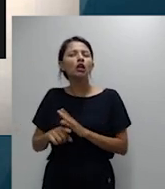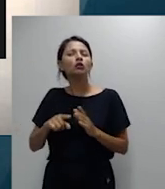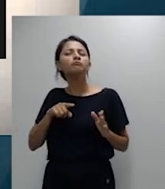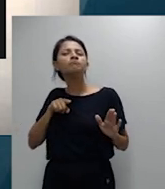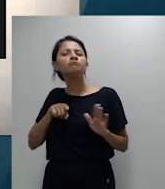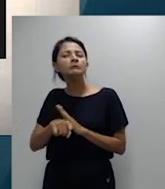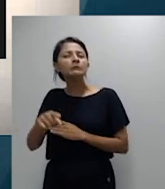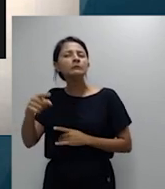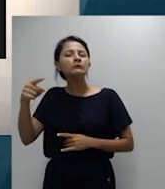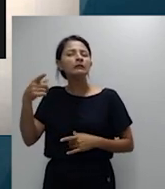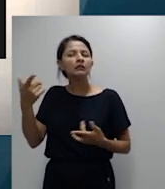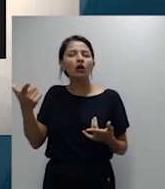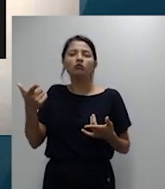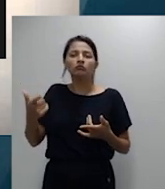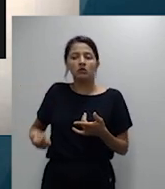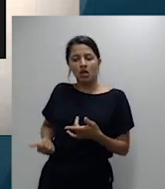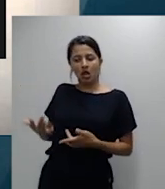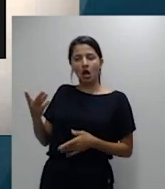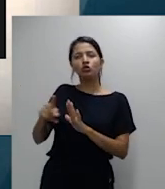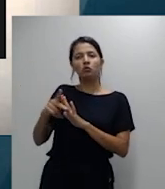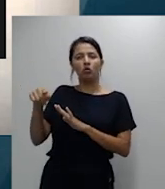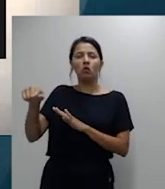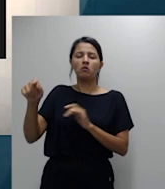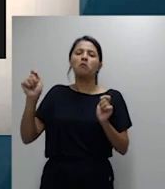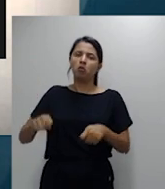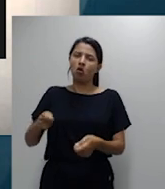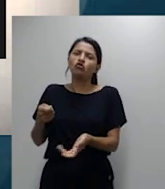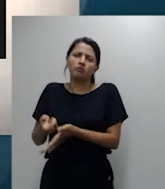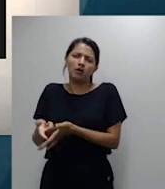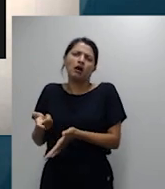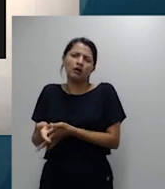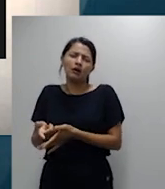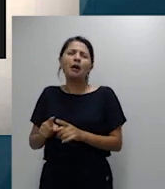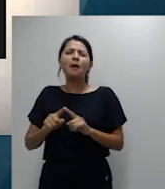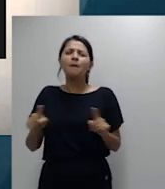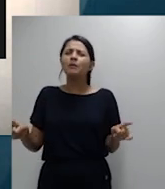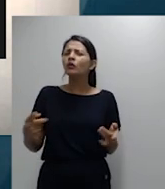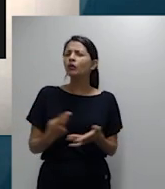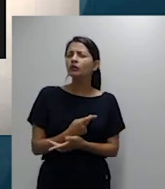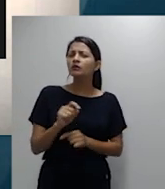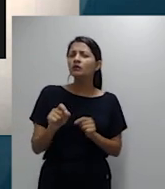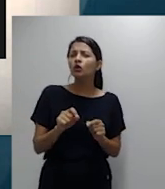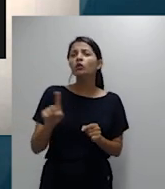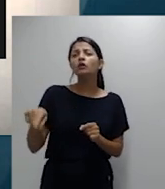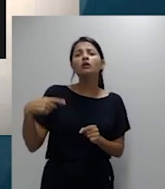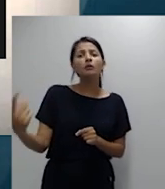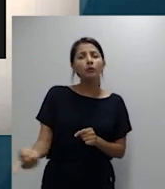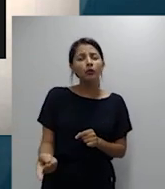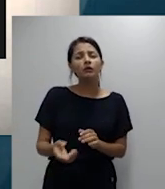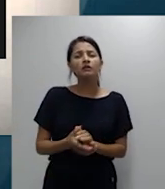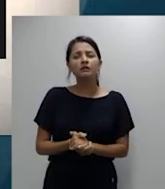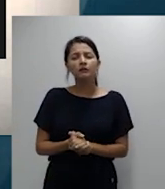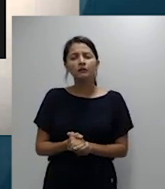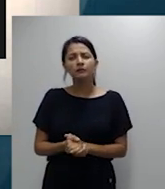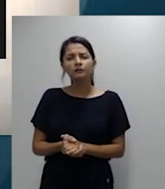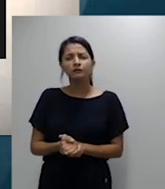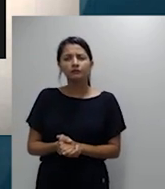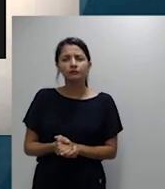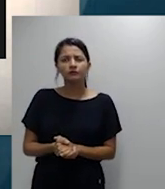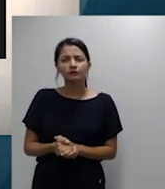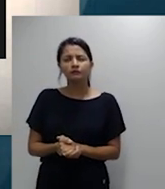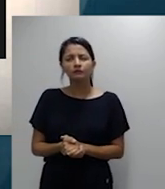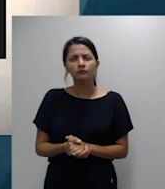despesas podem e é sim mas o que ocorreu em seguido de abertura aqui o